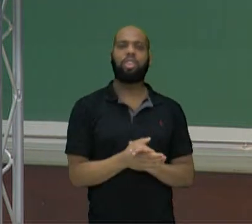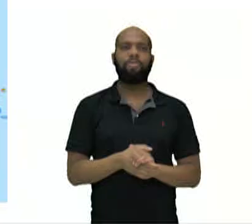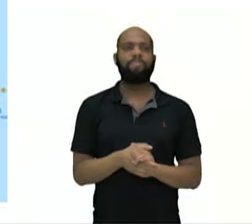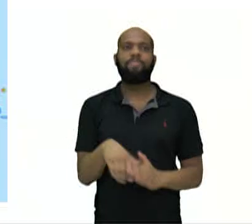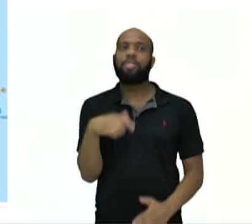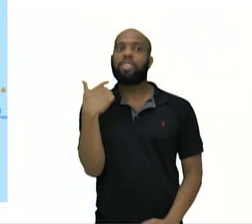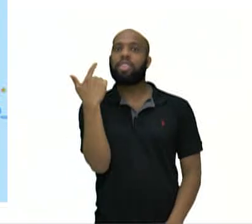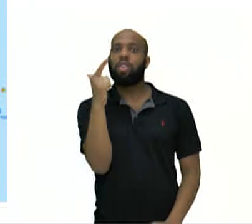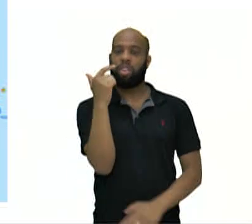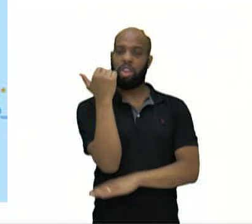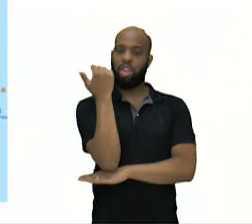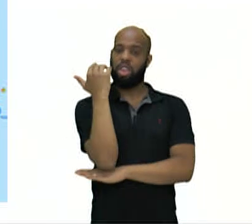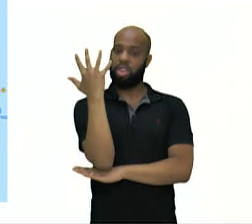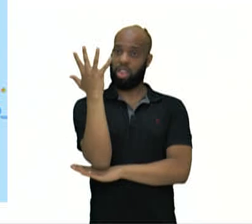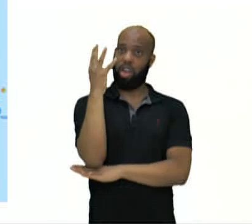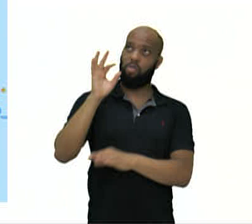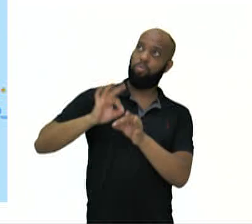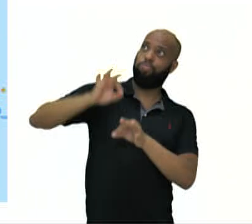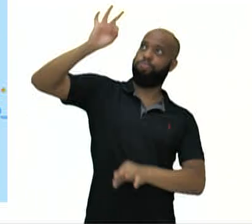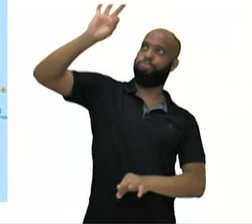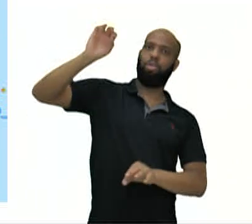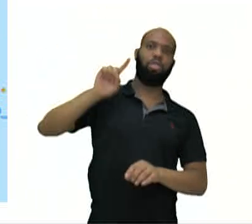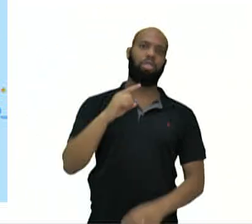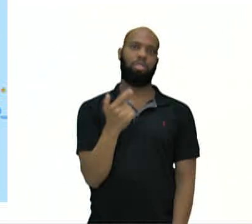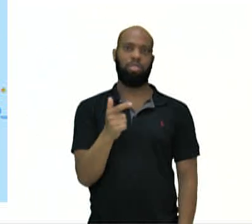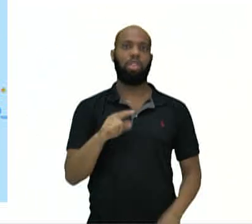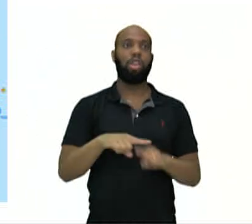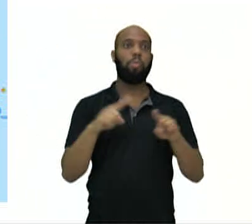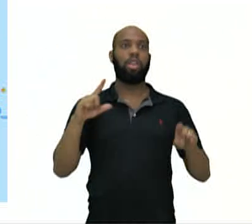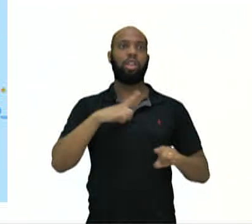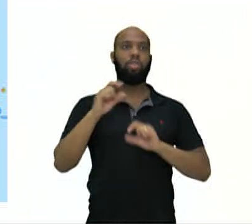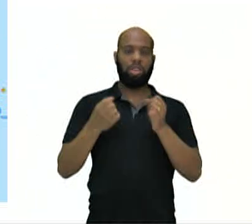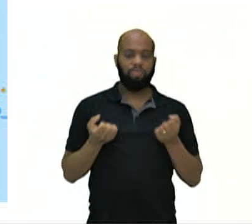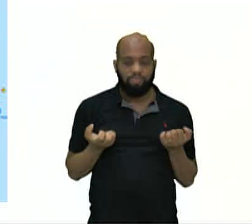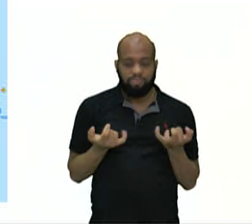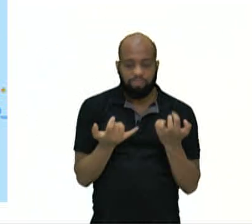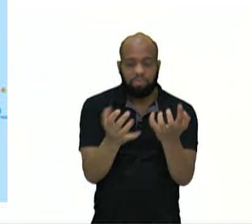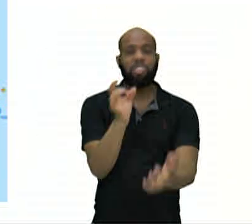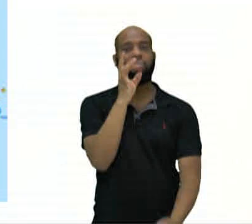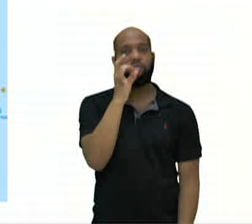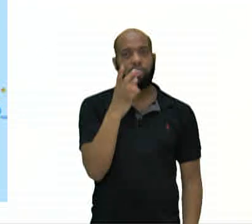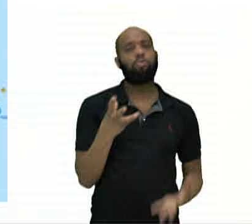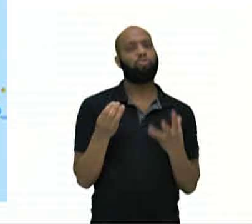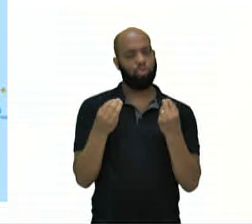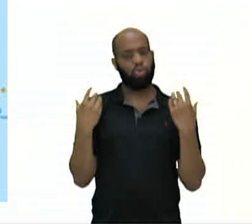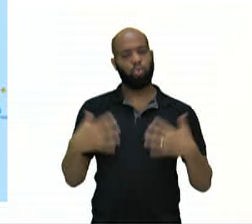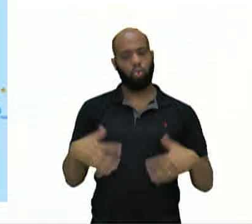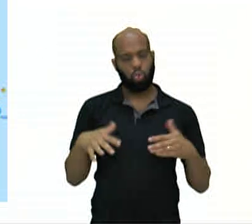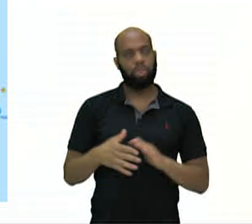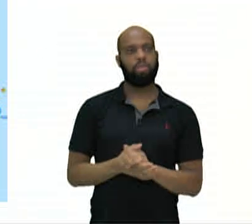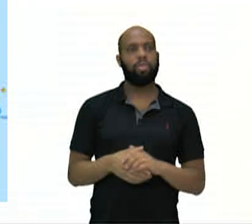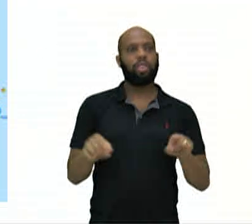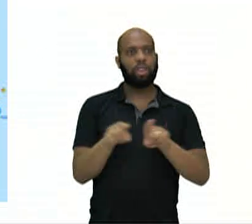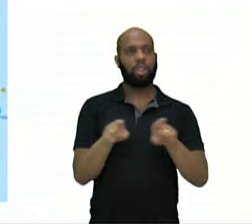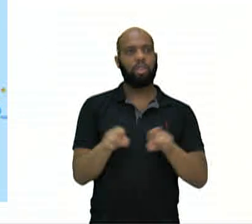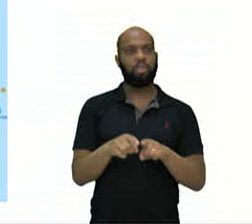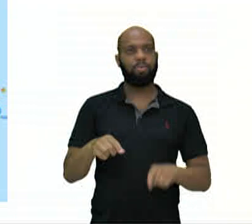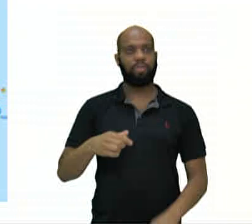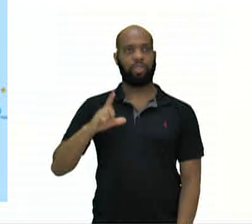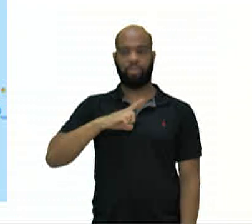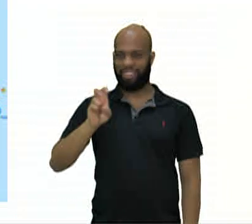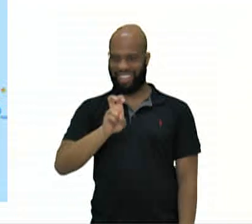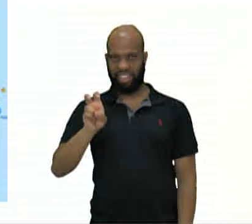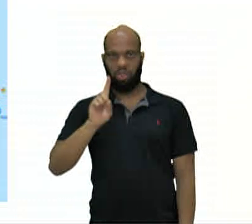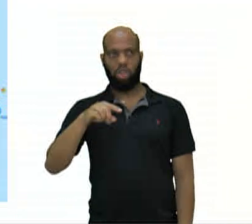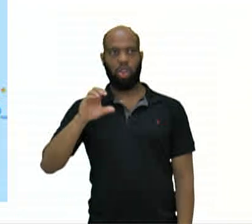tem árvores de grande porte, mas o predomínio de arbustos e gramíneas, ok? Nós temos aí os